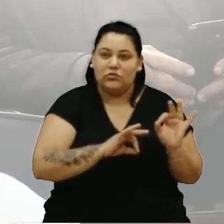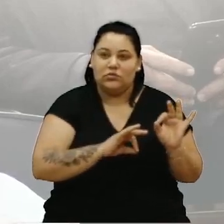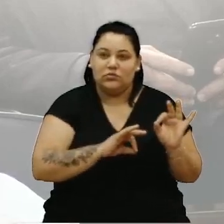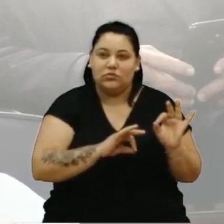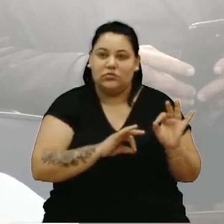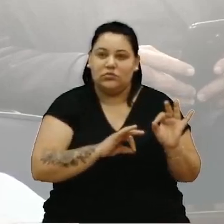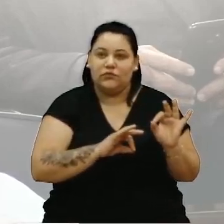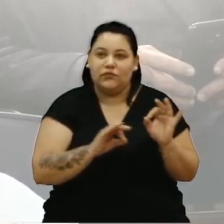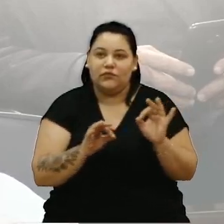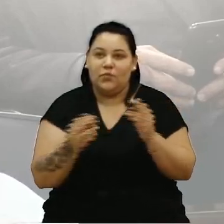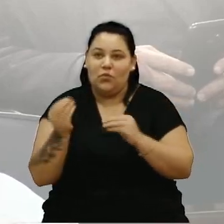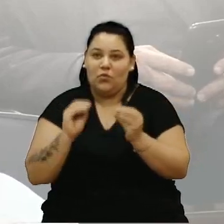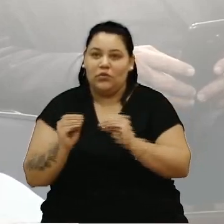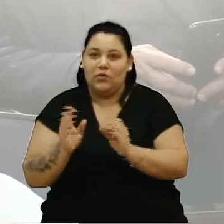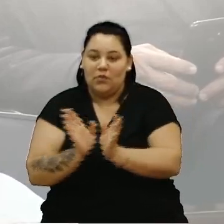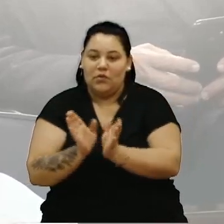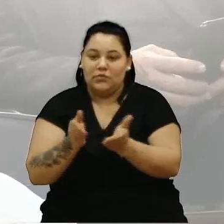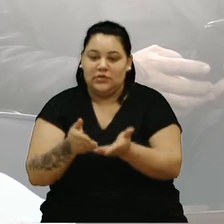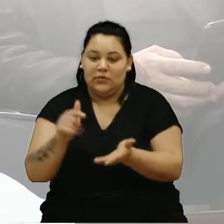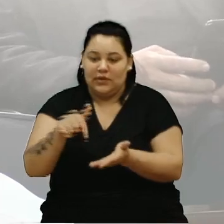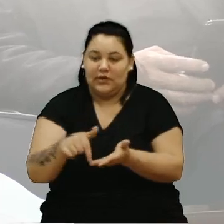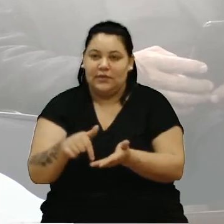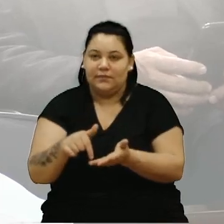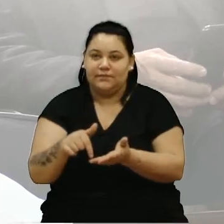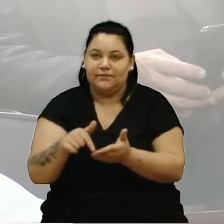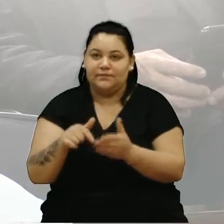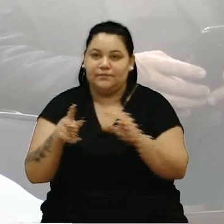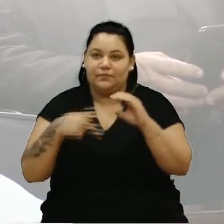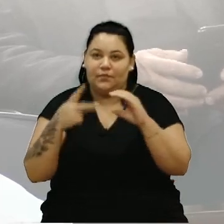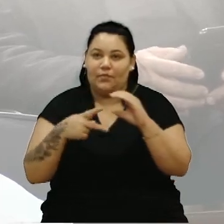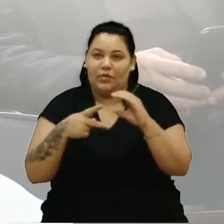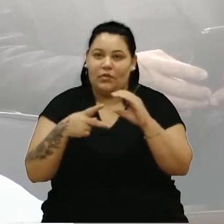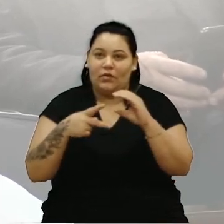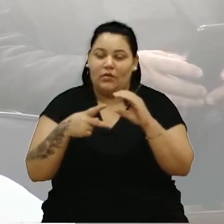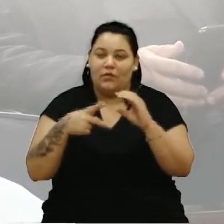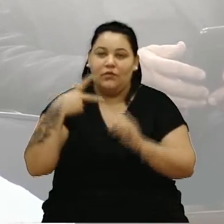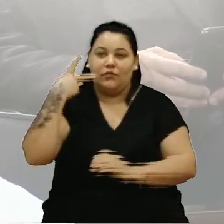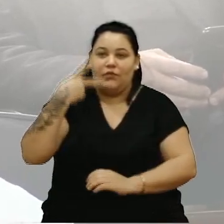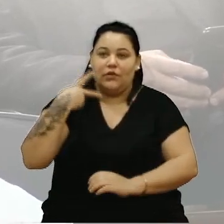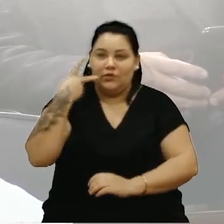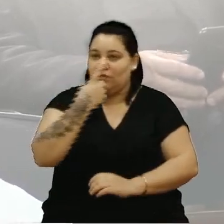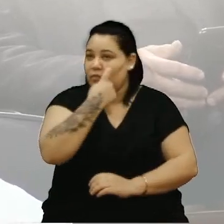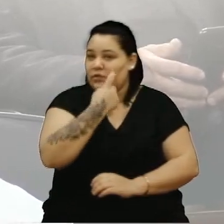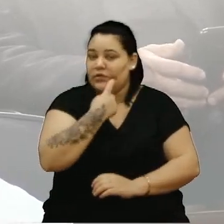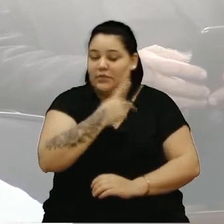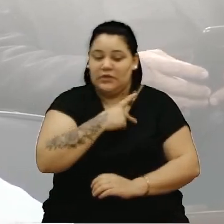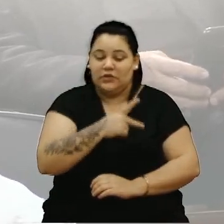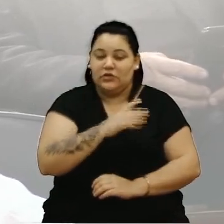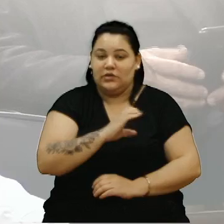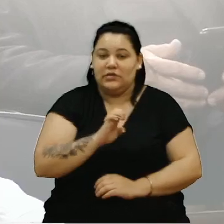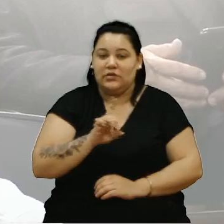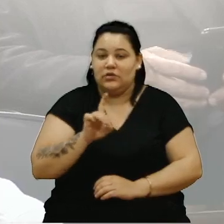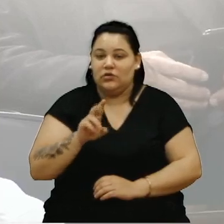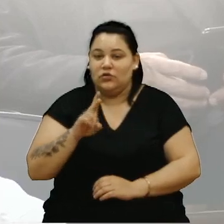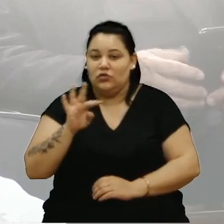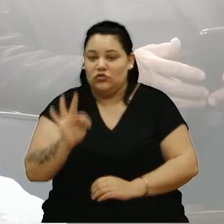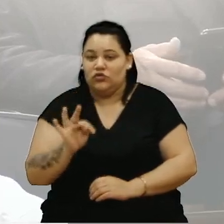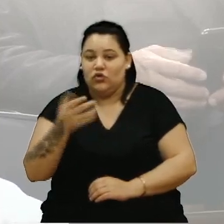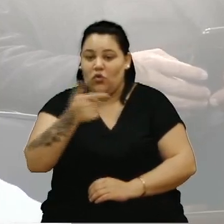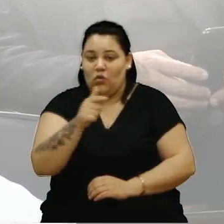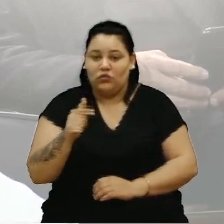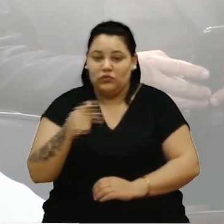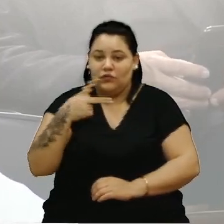uma comissão aqui da Câmara. O vereador Wagner Petrini preside a SEDUT. Outros vereadores aqui podem se fazer